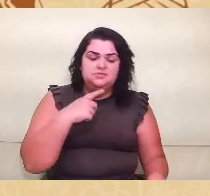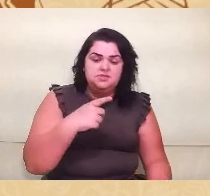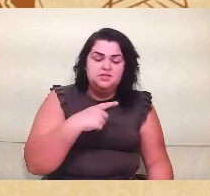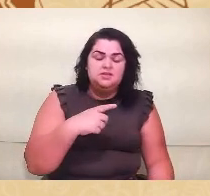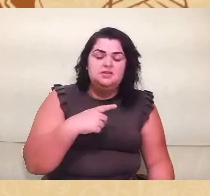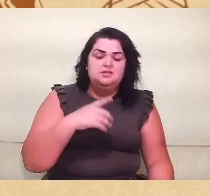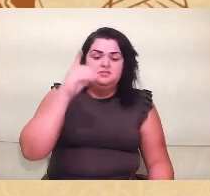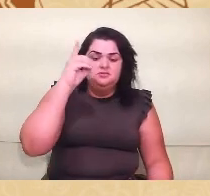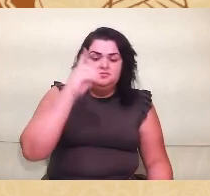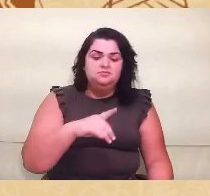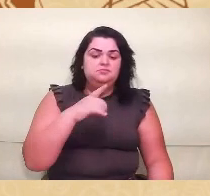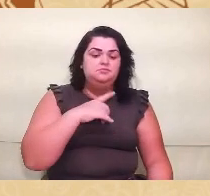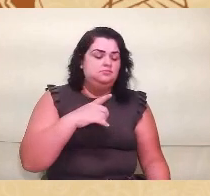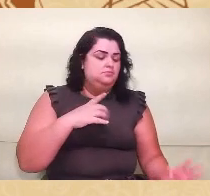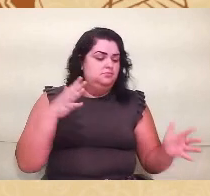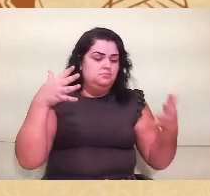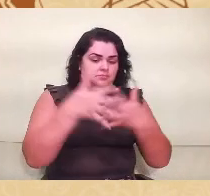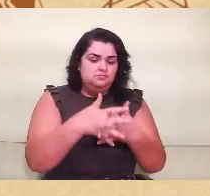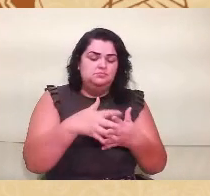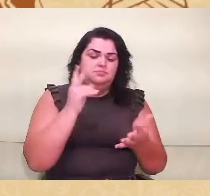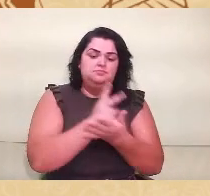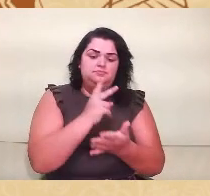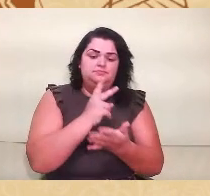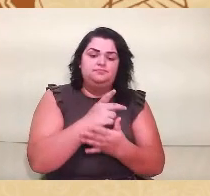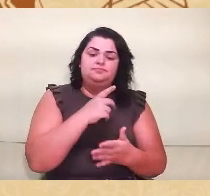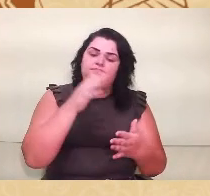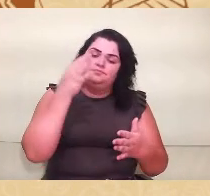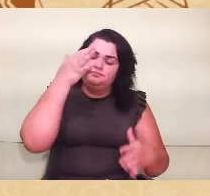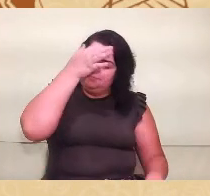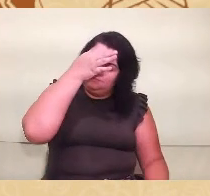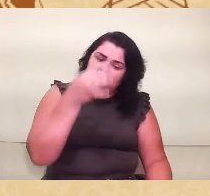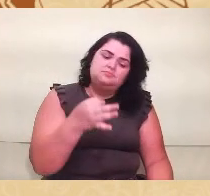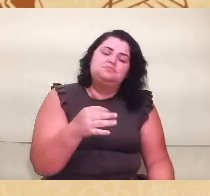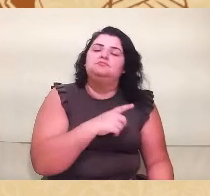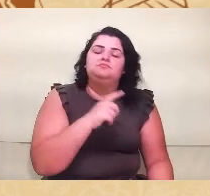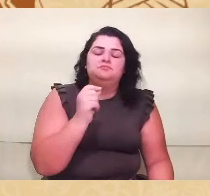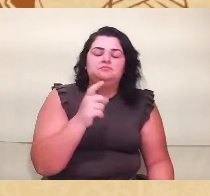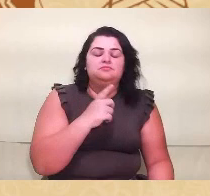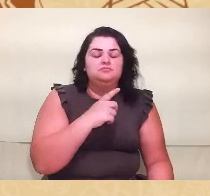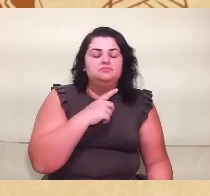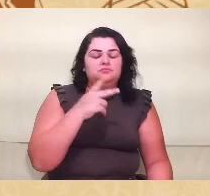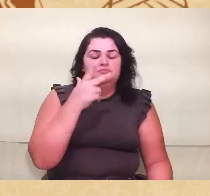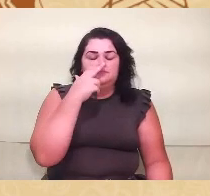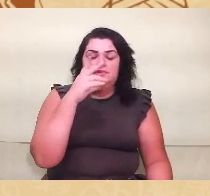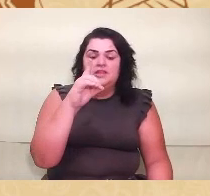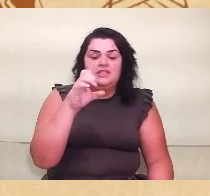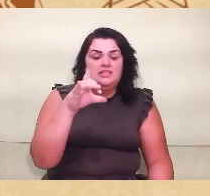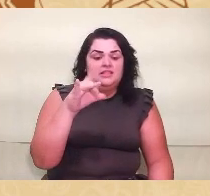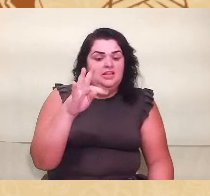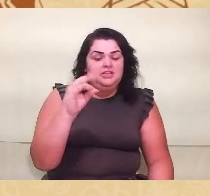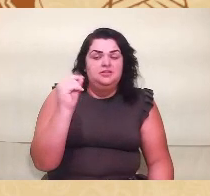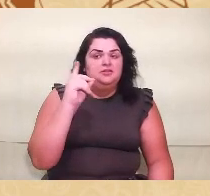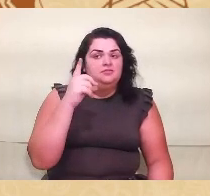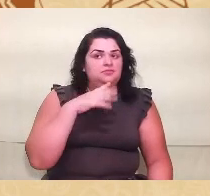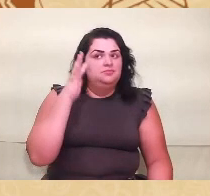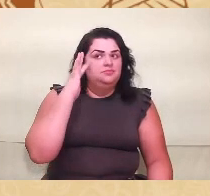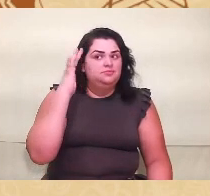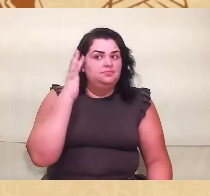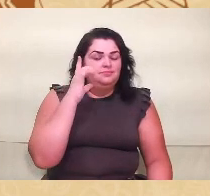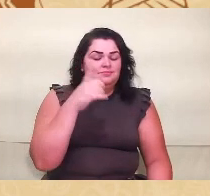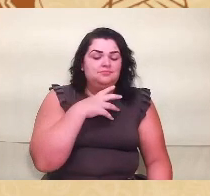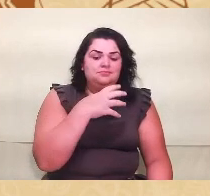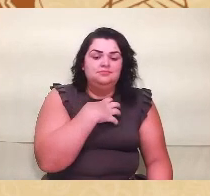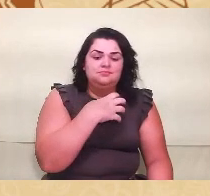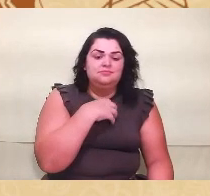de conflitos, assim, a concepção que nós temos sobre delito, eu não consigo imaginar, assim, dentro do que você